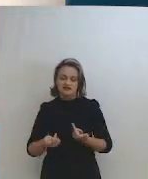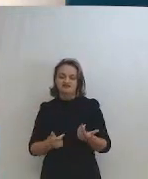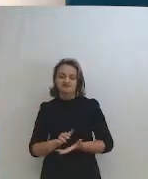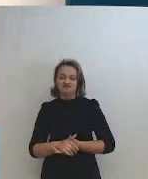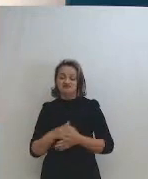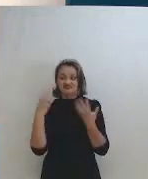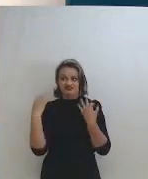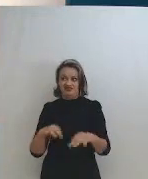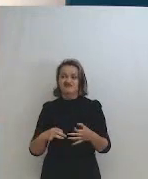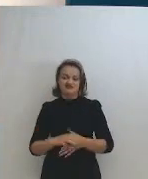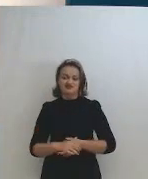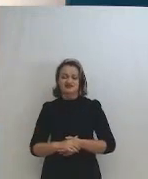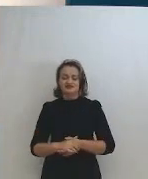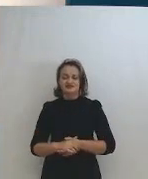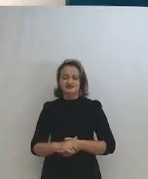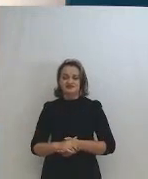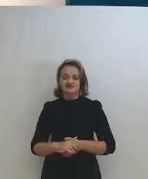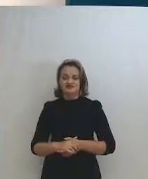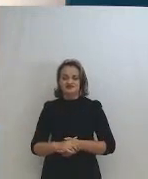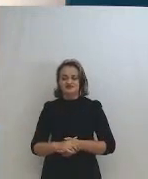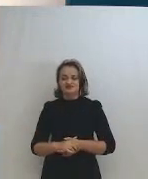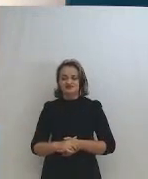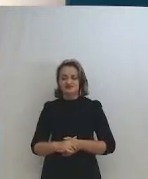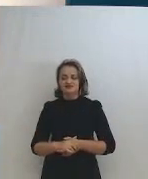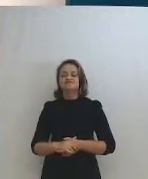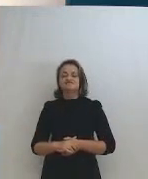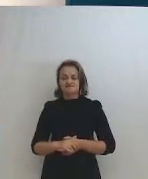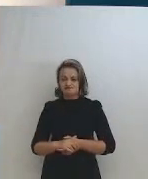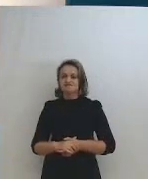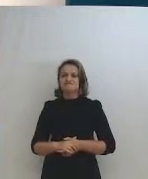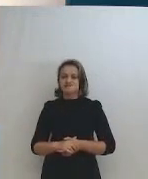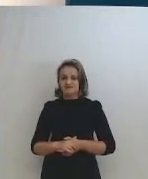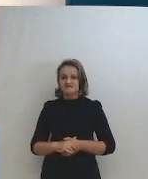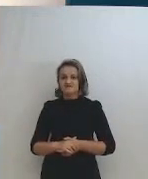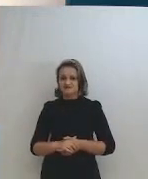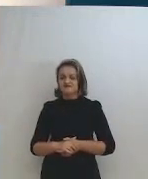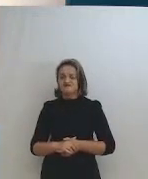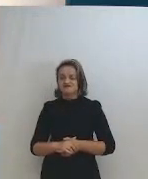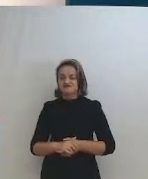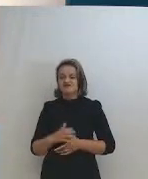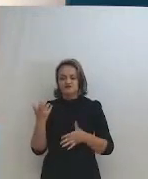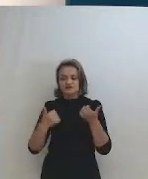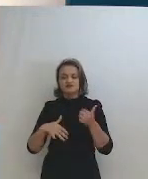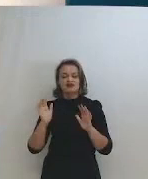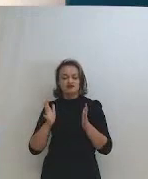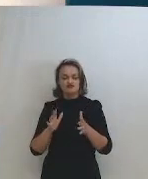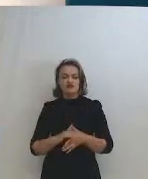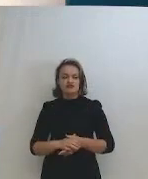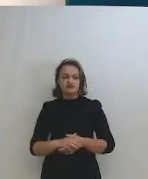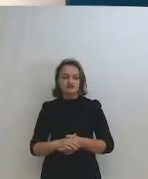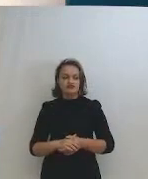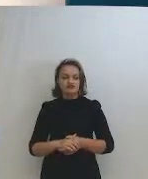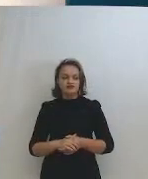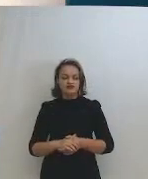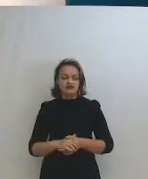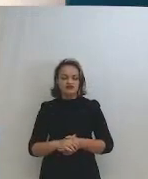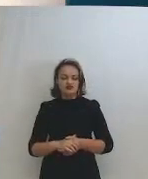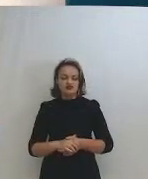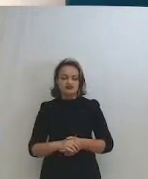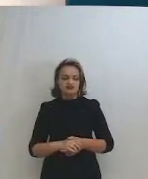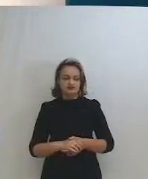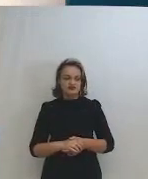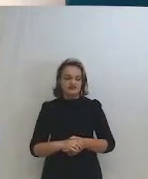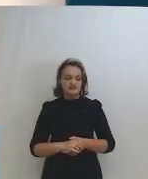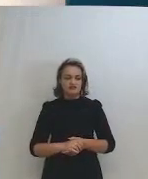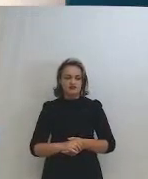Nem sempre, ministro. Ficou acentuado ontem, ministro. na nossa decisão plenária. Foi ontem,